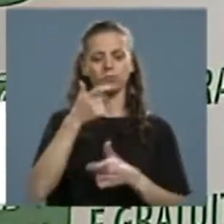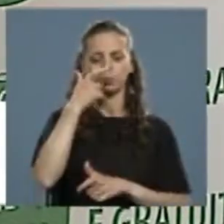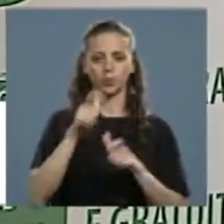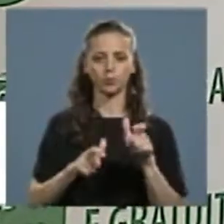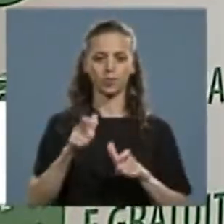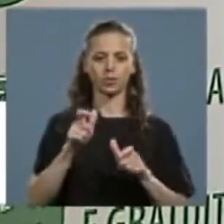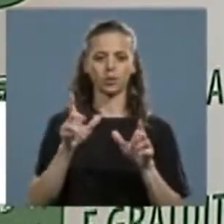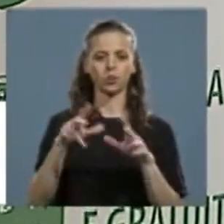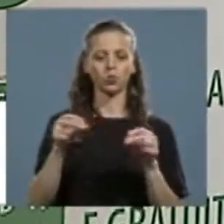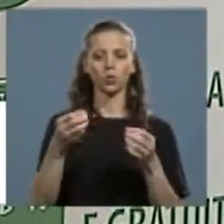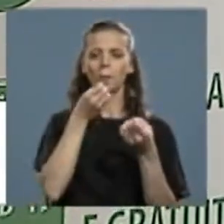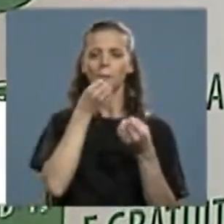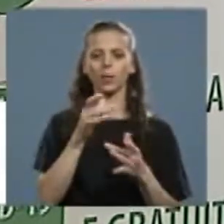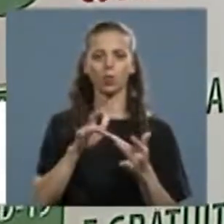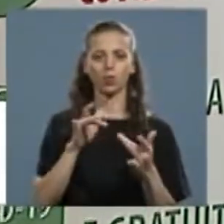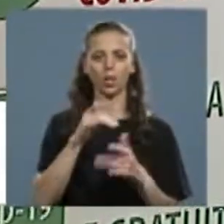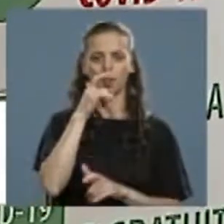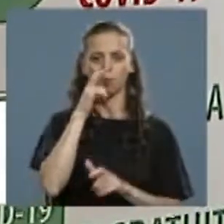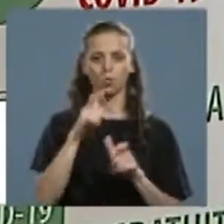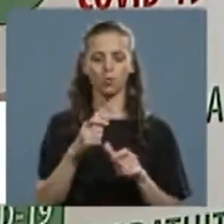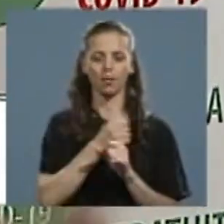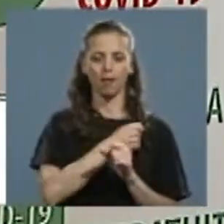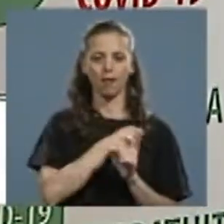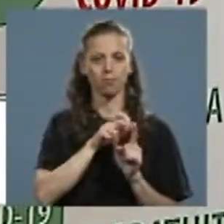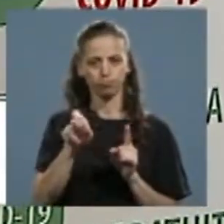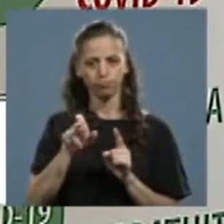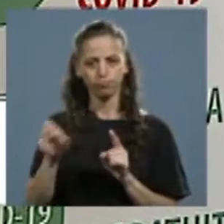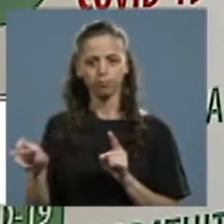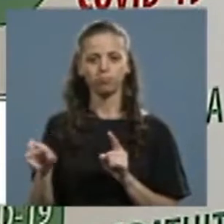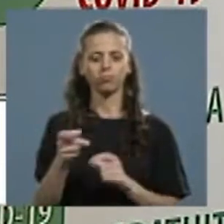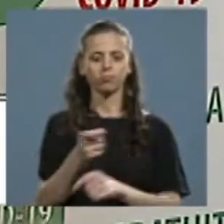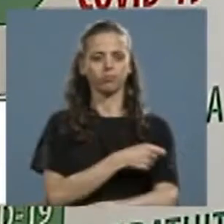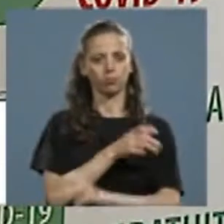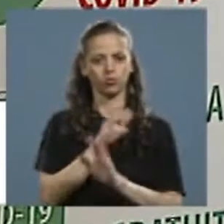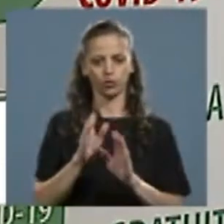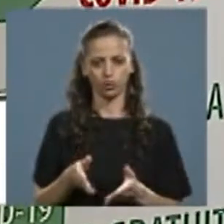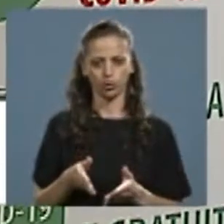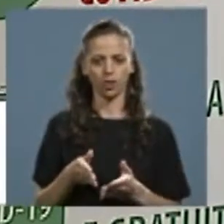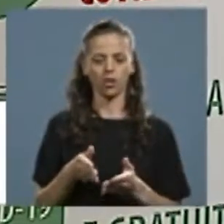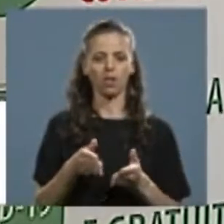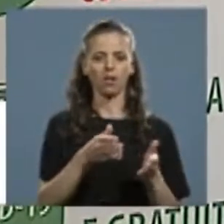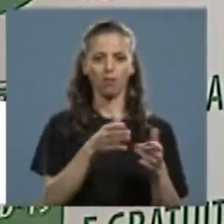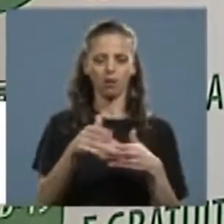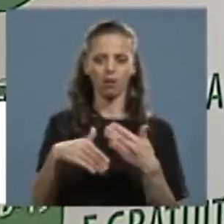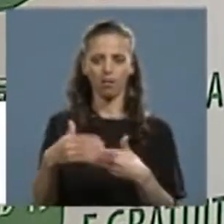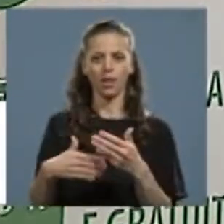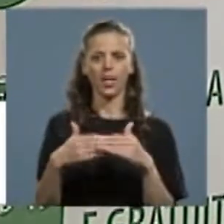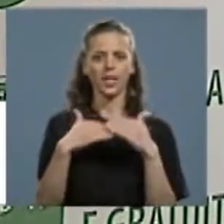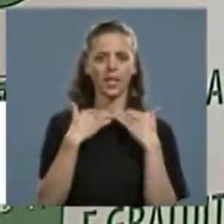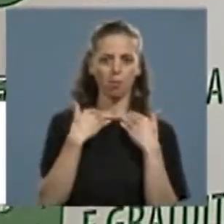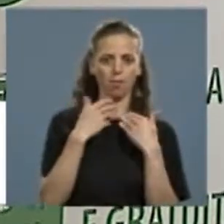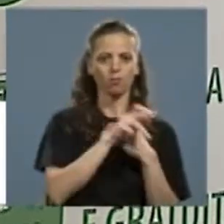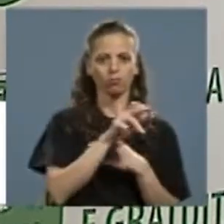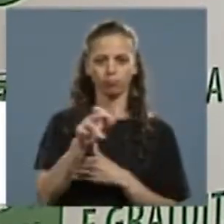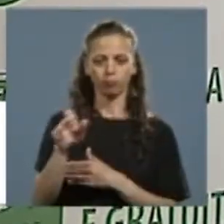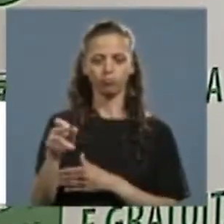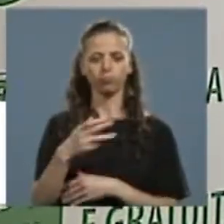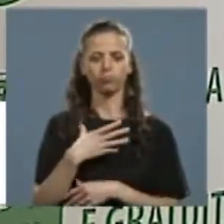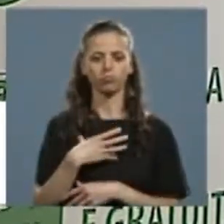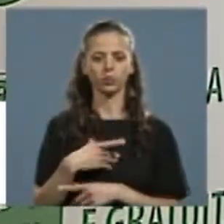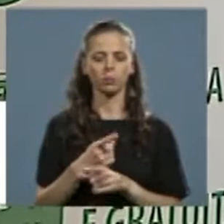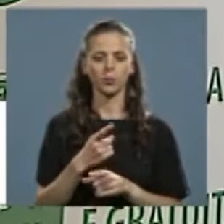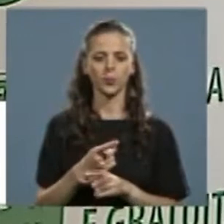Nunca perdi o contacto com a população, faço domicílios, administrei vacinas, andei nos internamentos, faço questão, apesar de estar